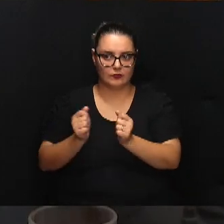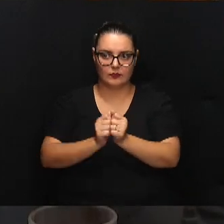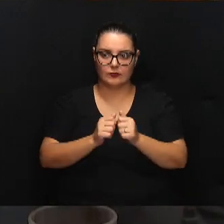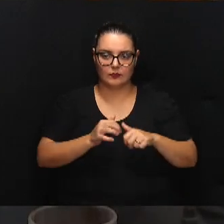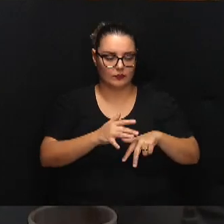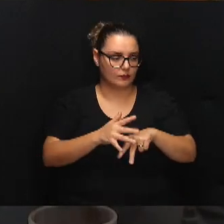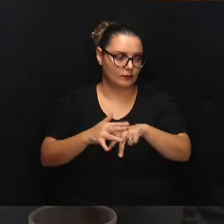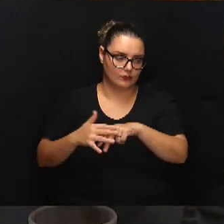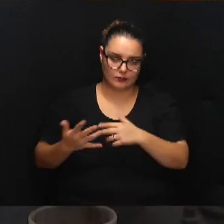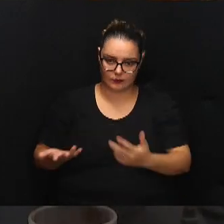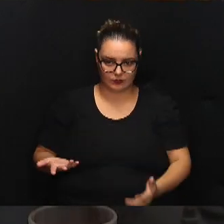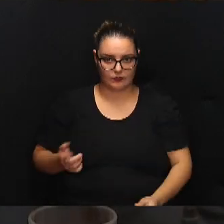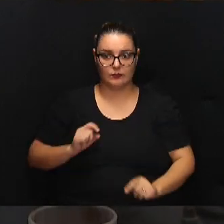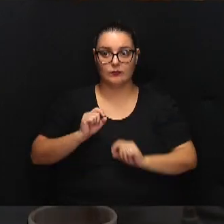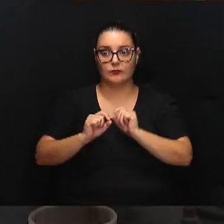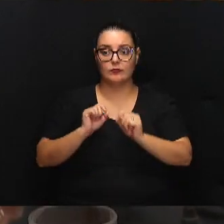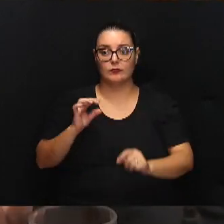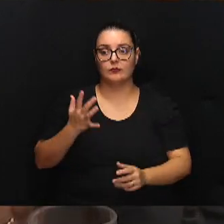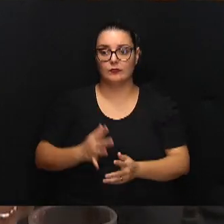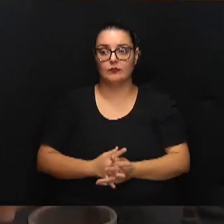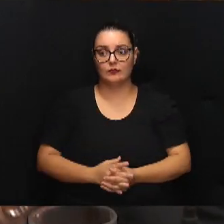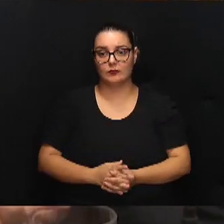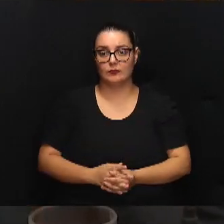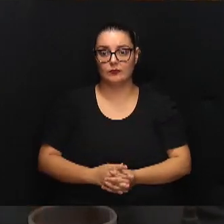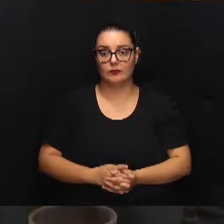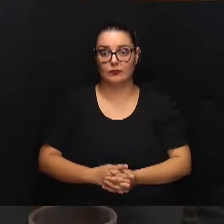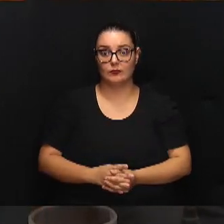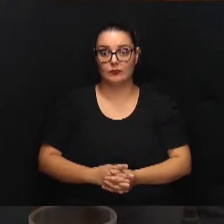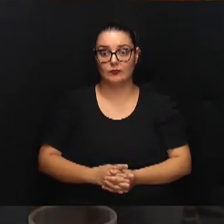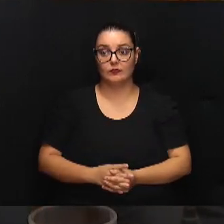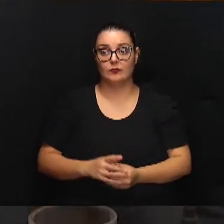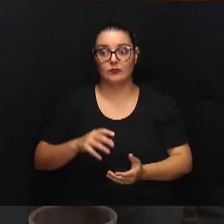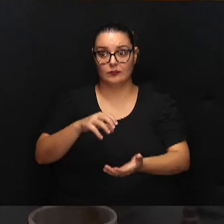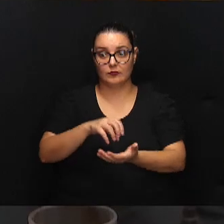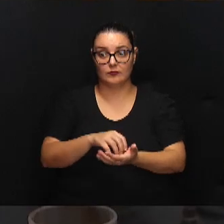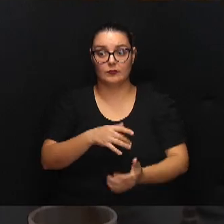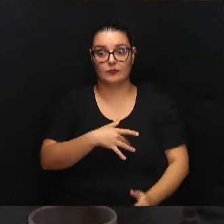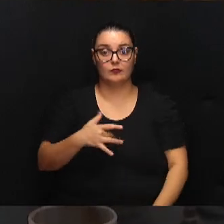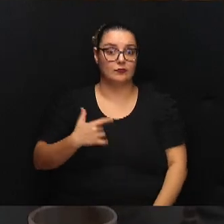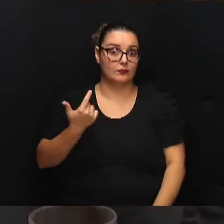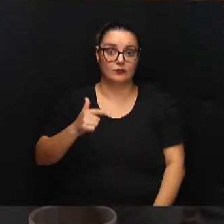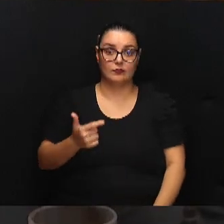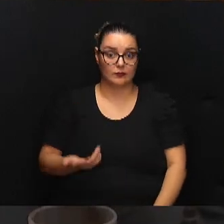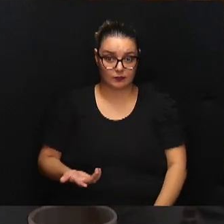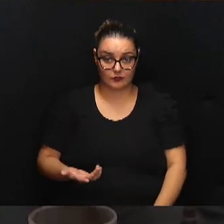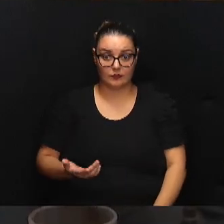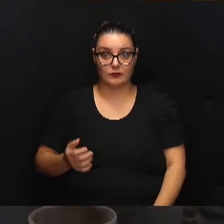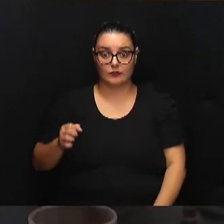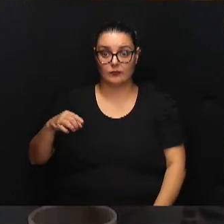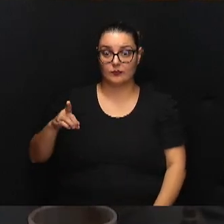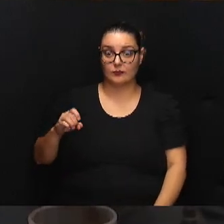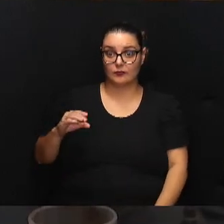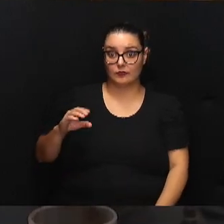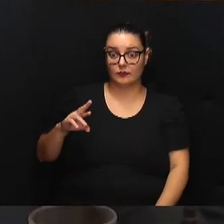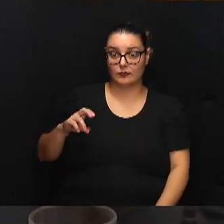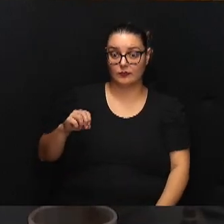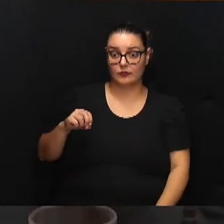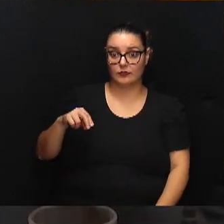né? E o que acontece? Tem centro de saúde que nem tem. Endocrinologista, a